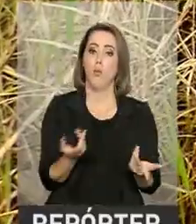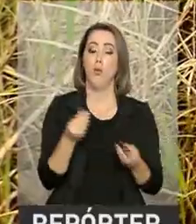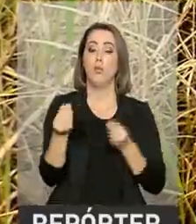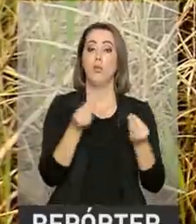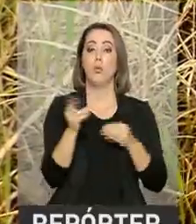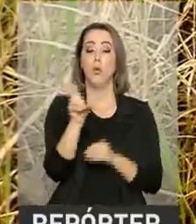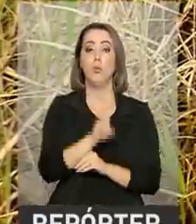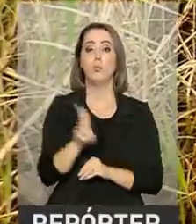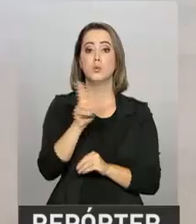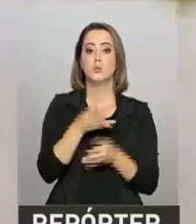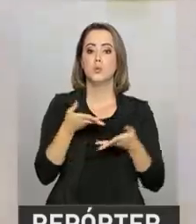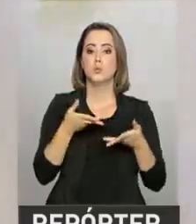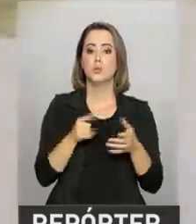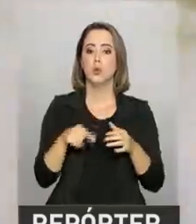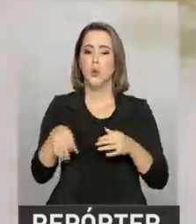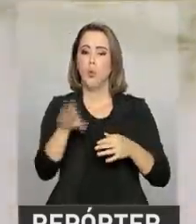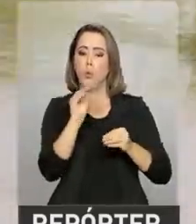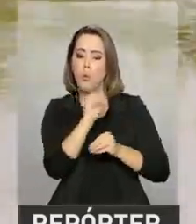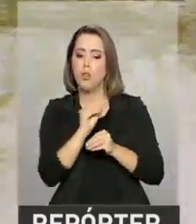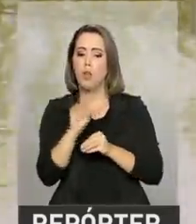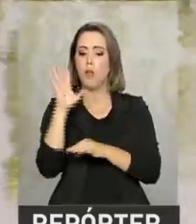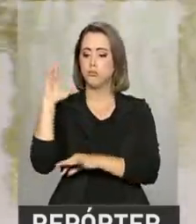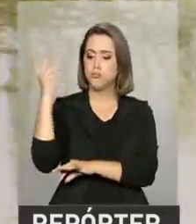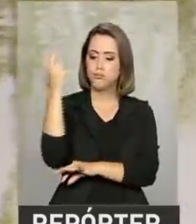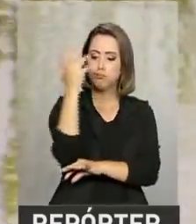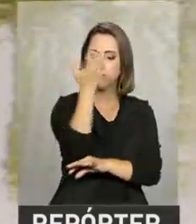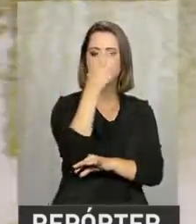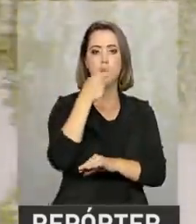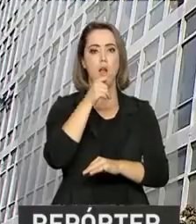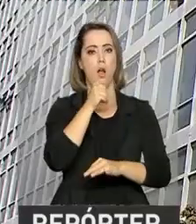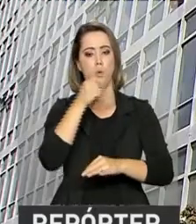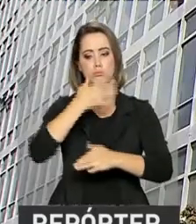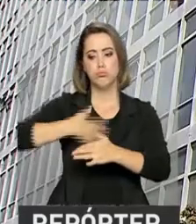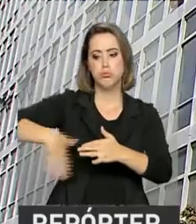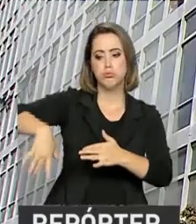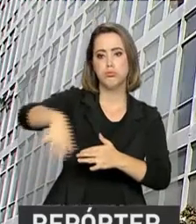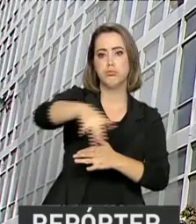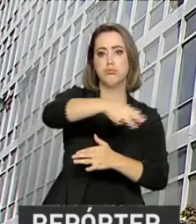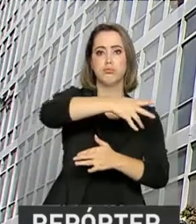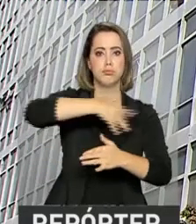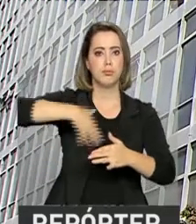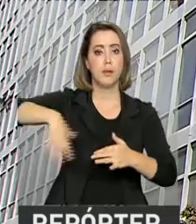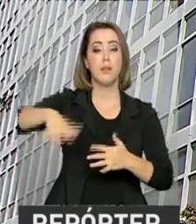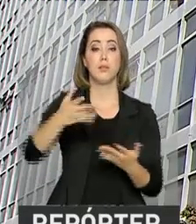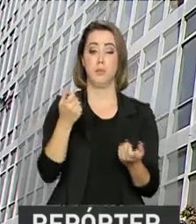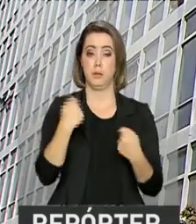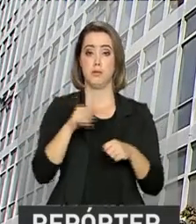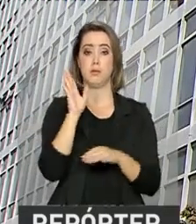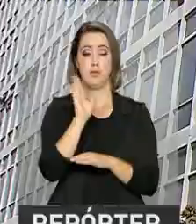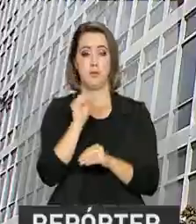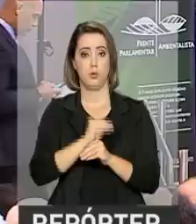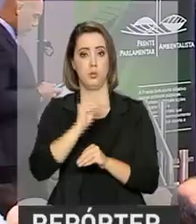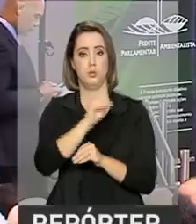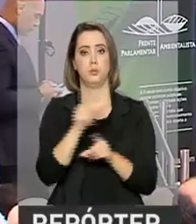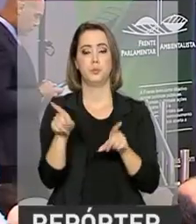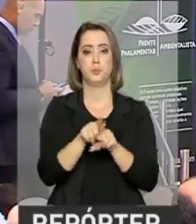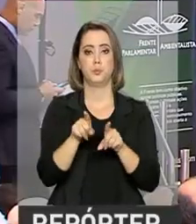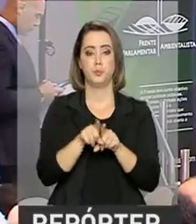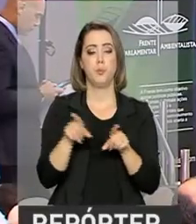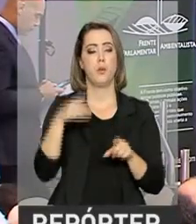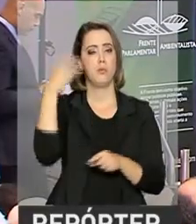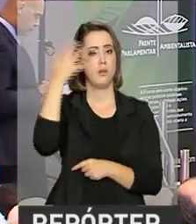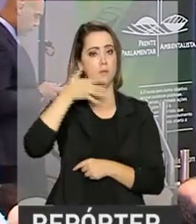conservar nascentes e afluentes de rios e bacias o ministério do meio ambiente também promoveu um seminário